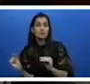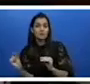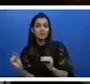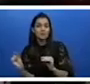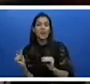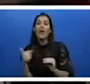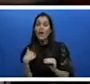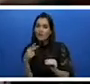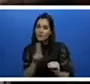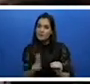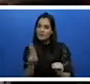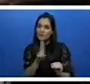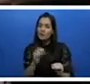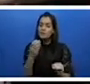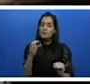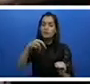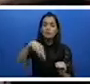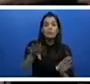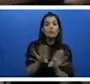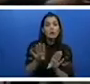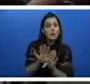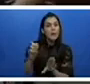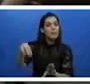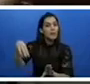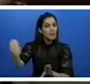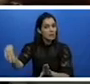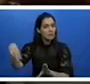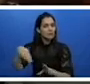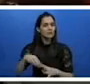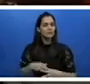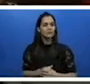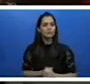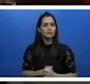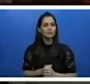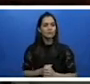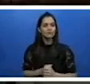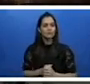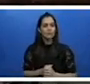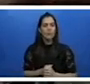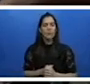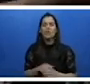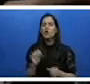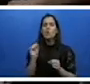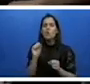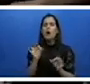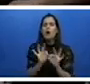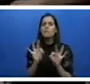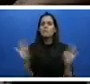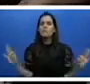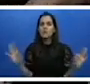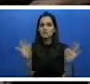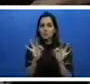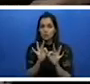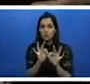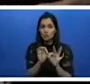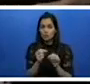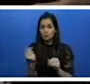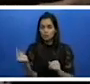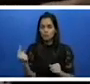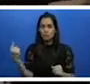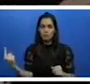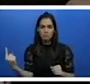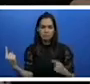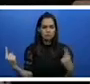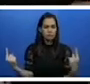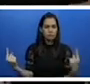o centímetro e o milímetro. A medida de comprimento entre duas marcas